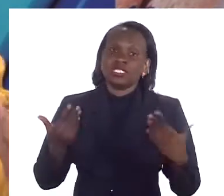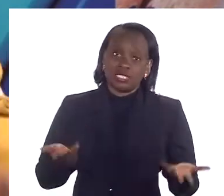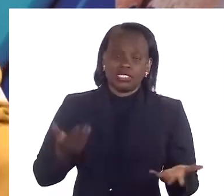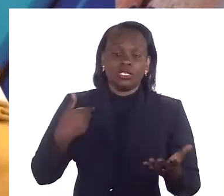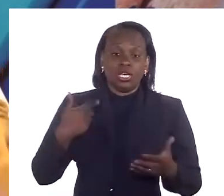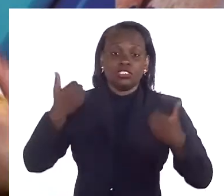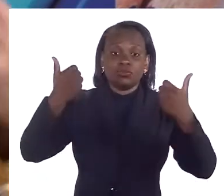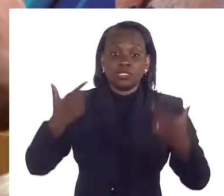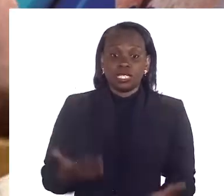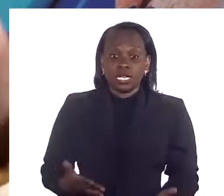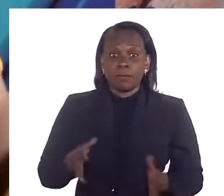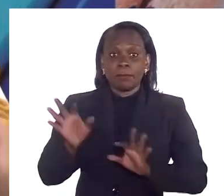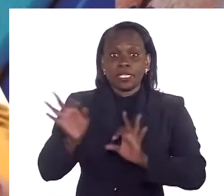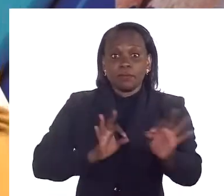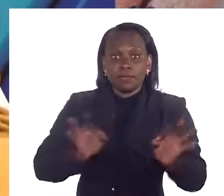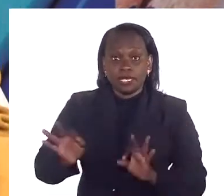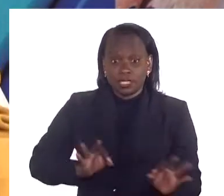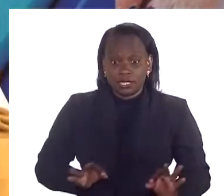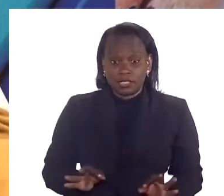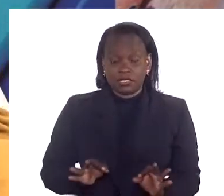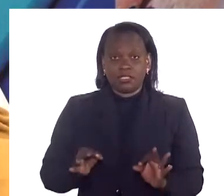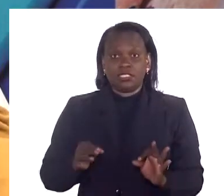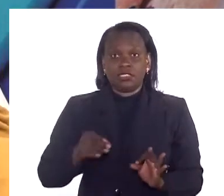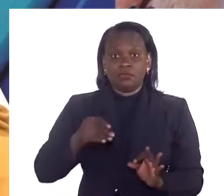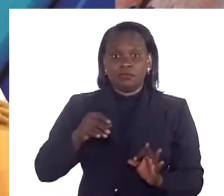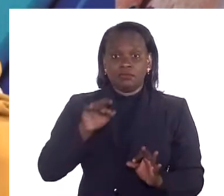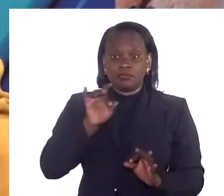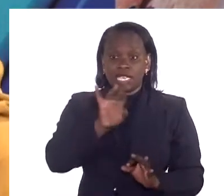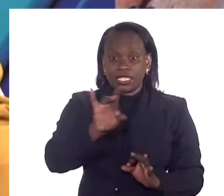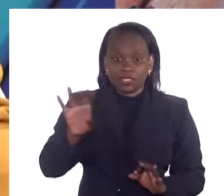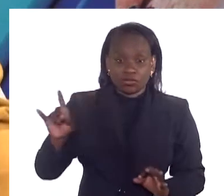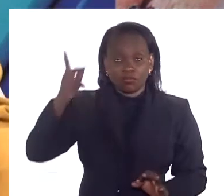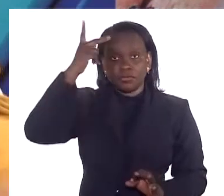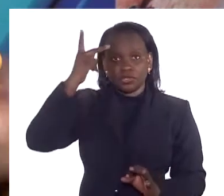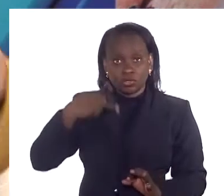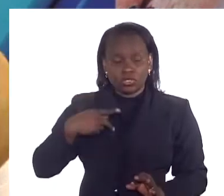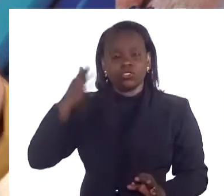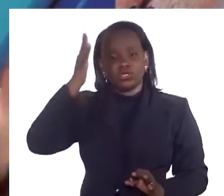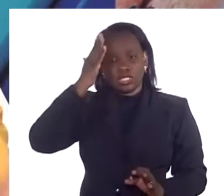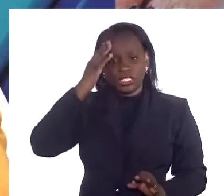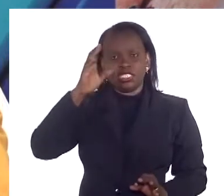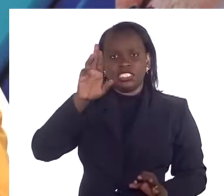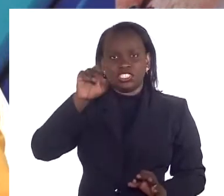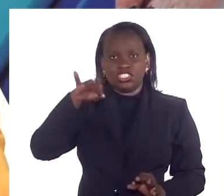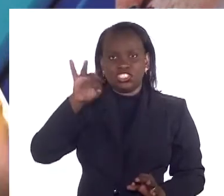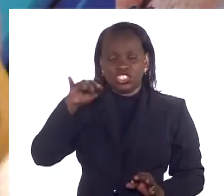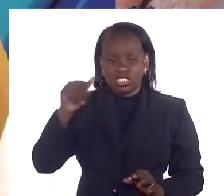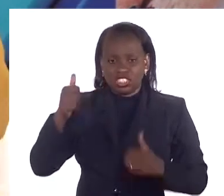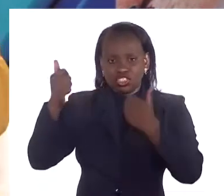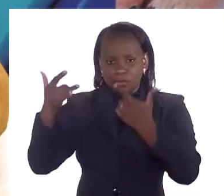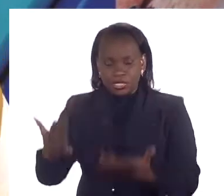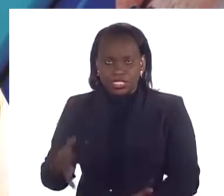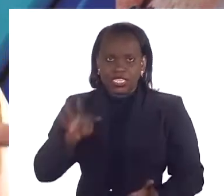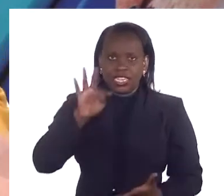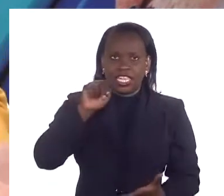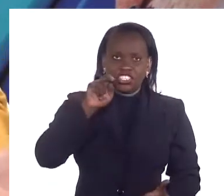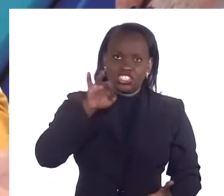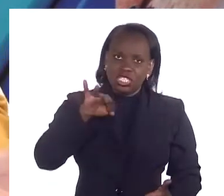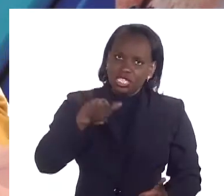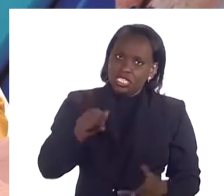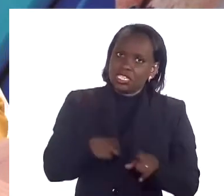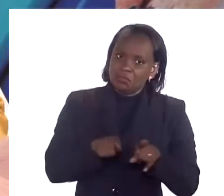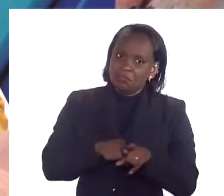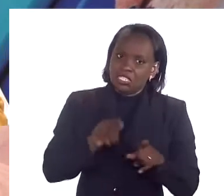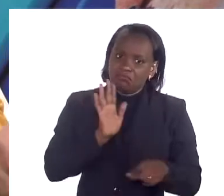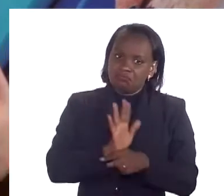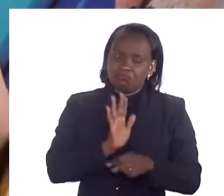e aí eu quero entrar na questão do planejamento individualizado, que eu sei que Cristina defende, Tatiana acredito